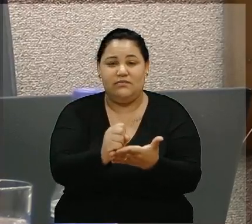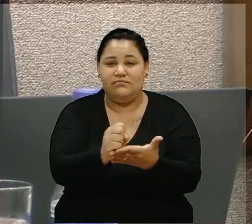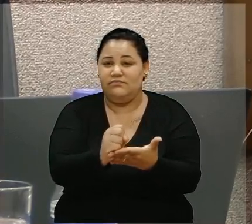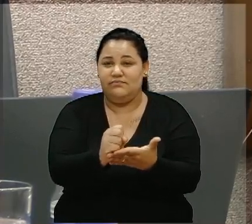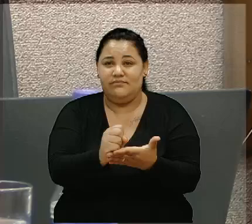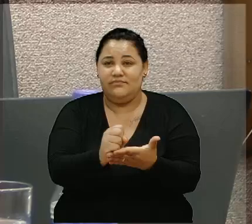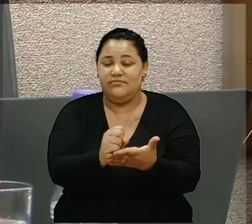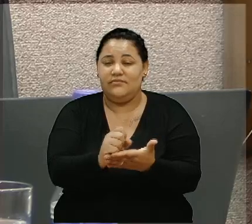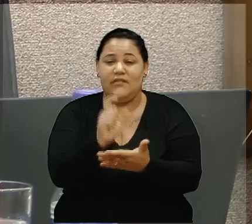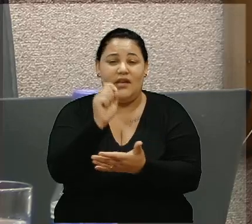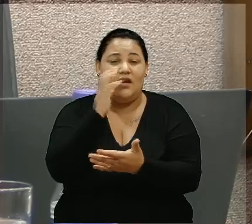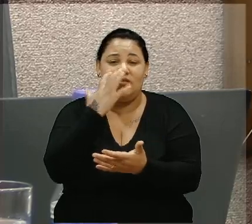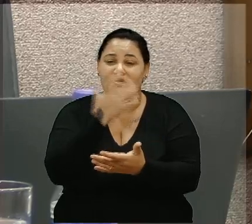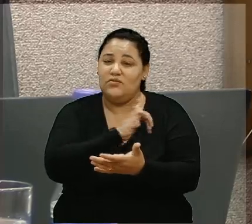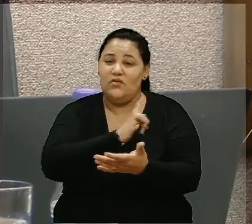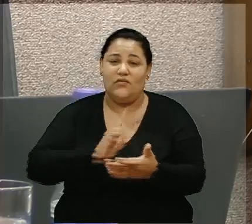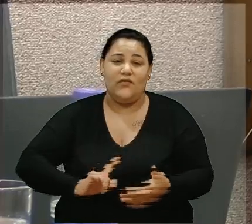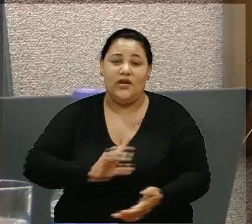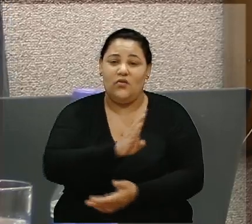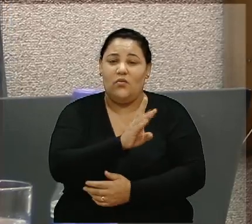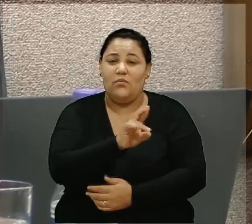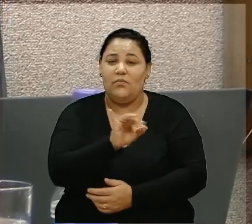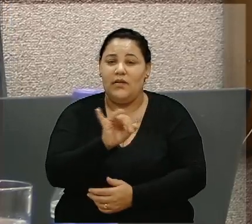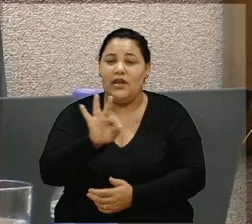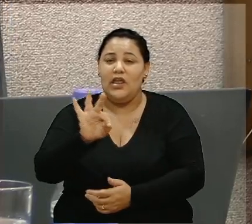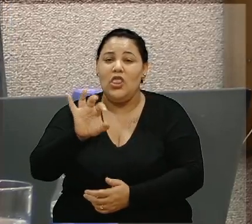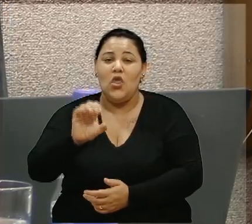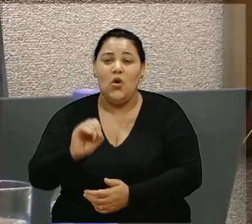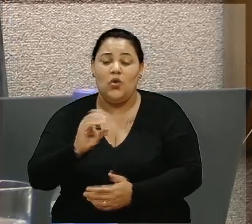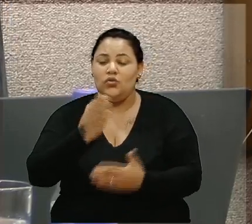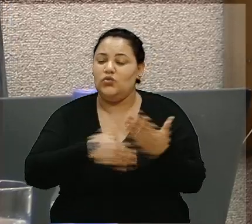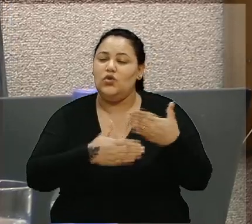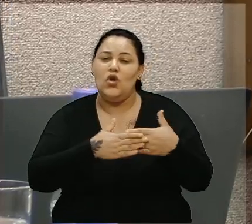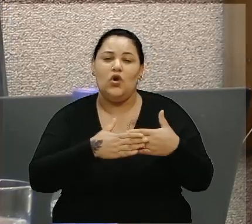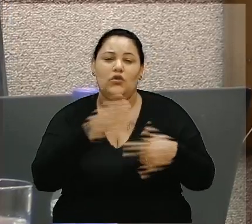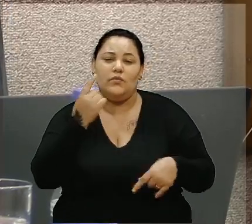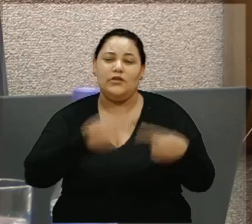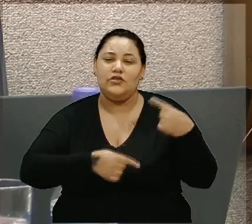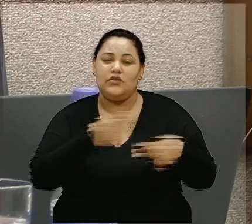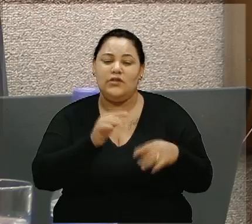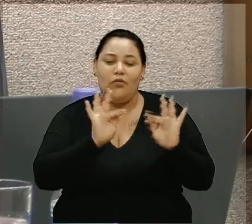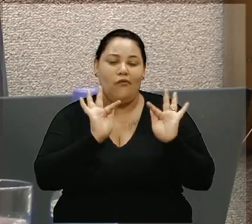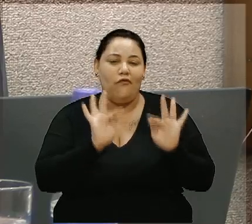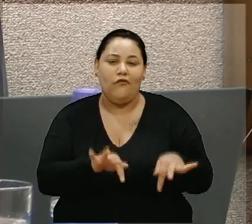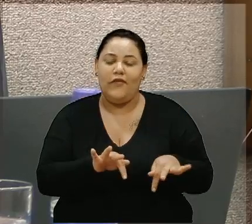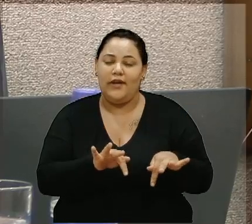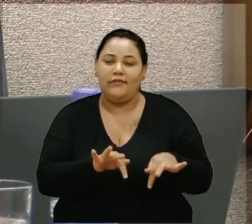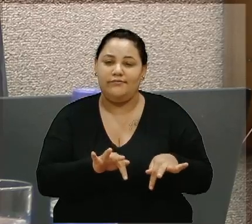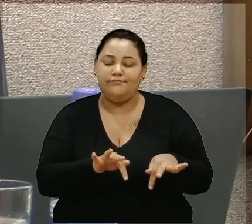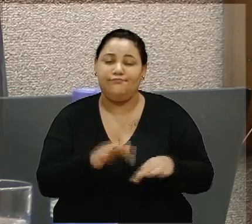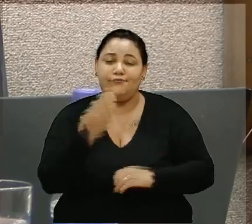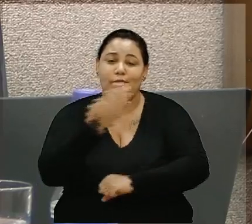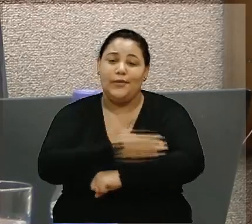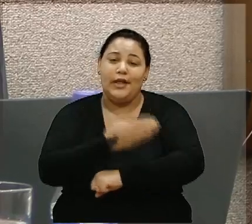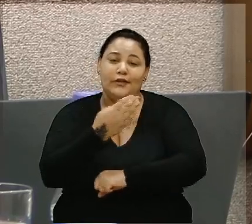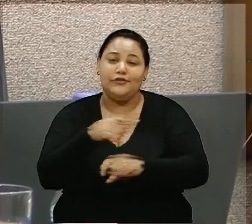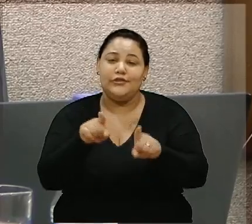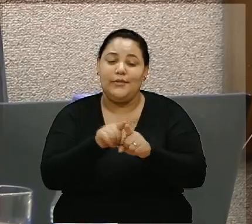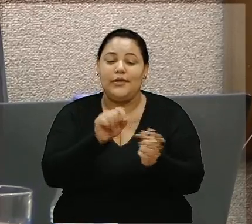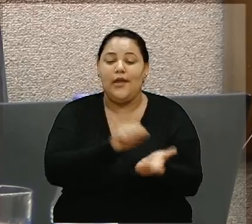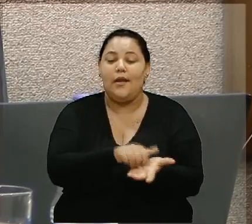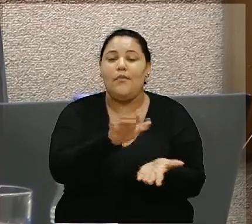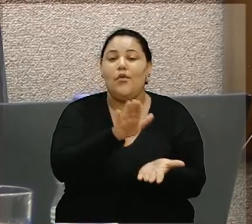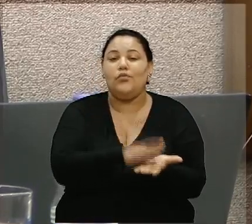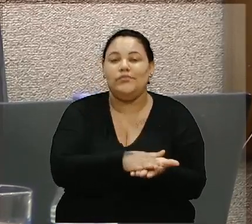acaba o que aconteceu no governo Brito, né? Toda uma discussão sobre o fim dos pedágios e da indenização que o Estado ainda